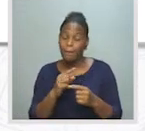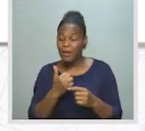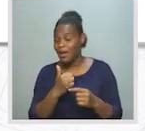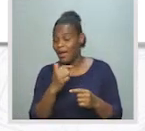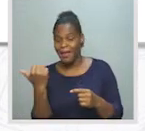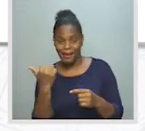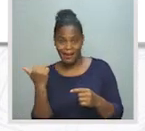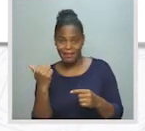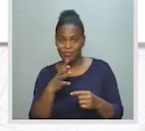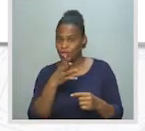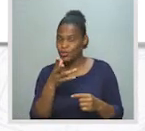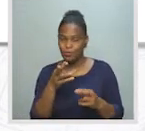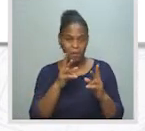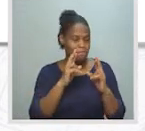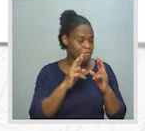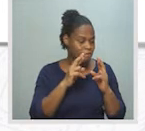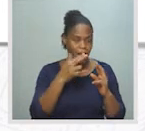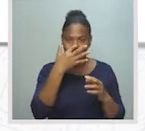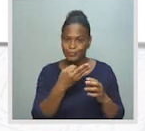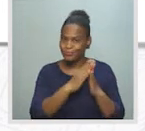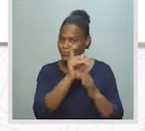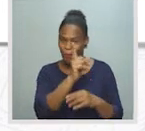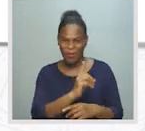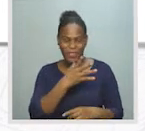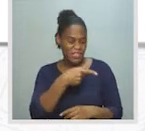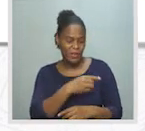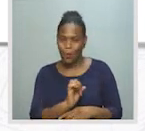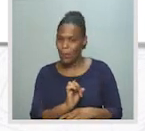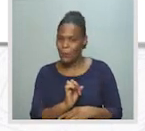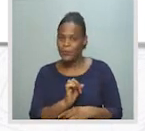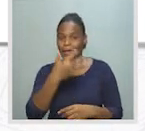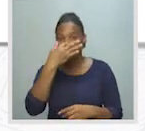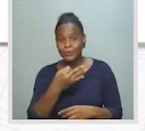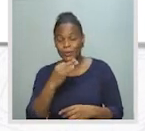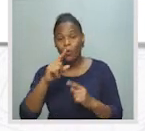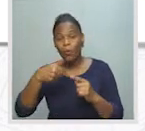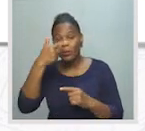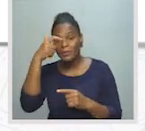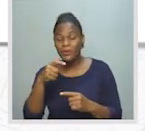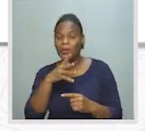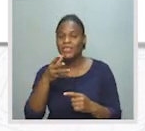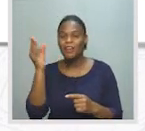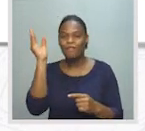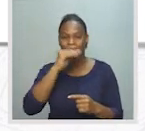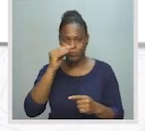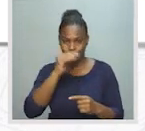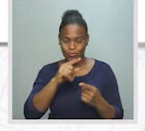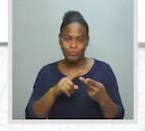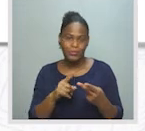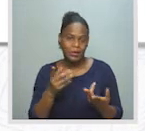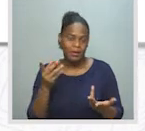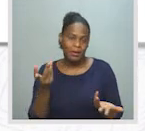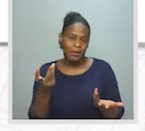são para ele infiéis. As crenças dos outros são